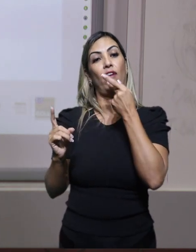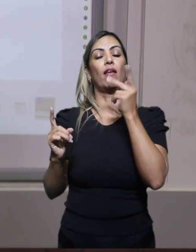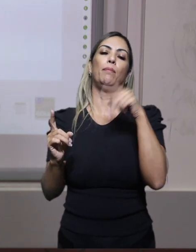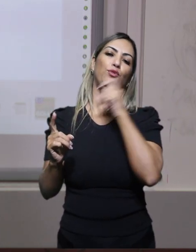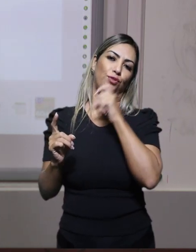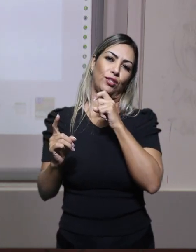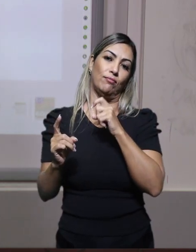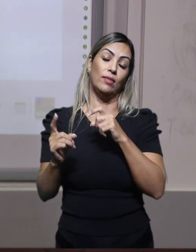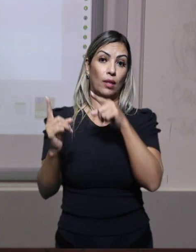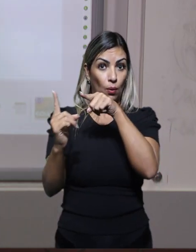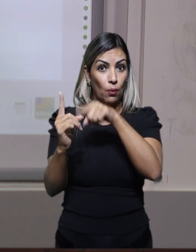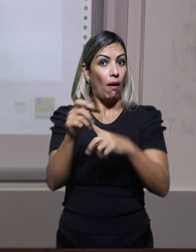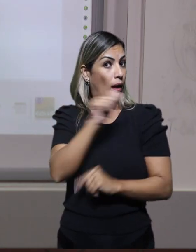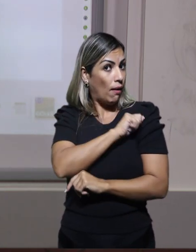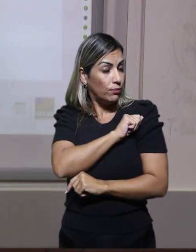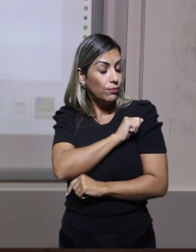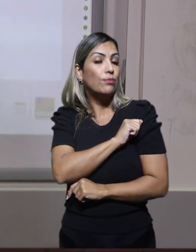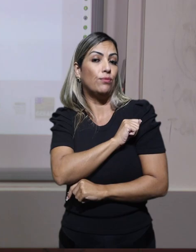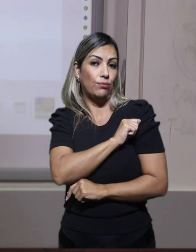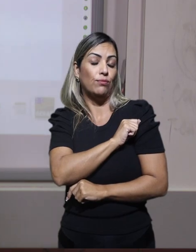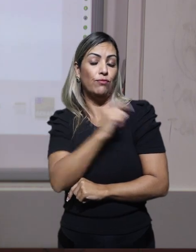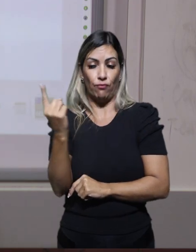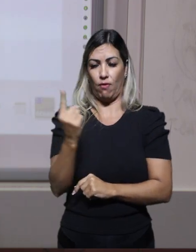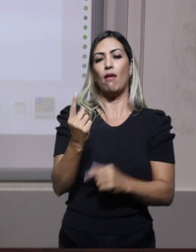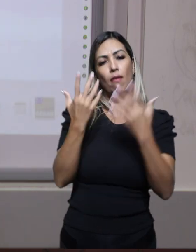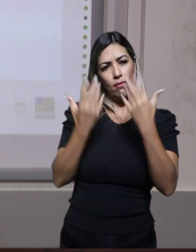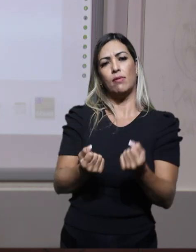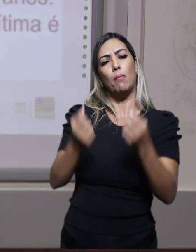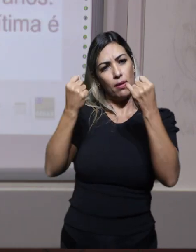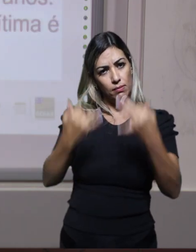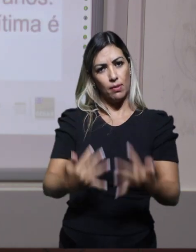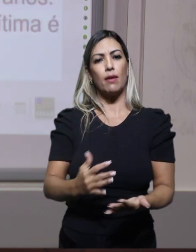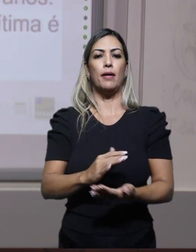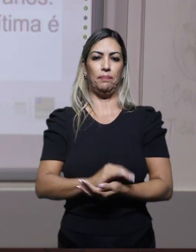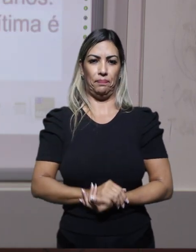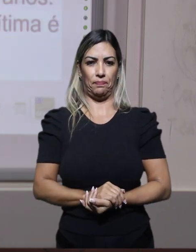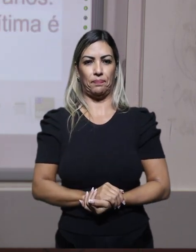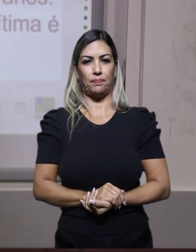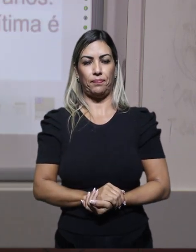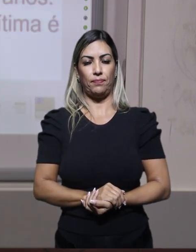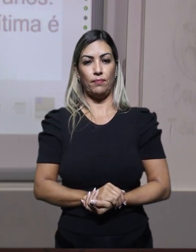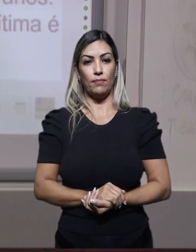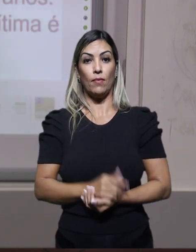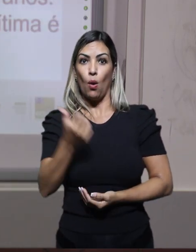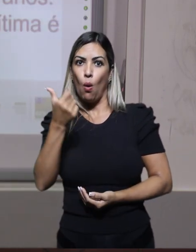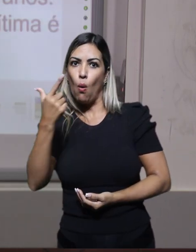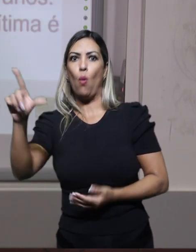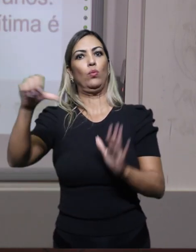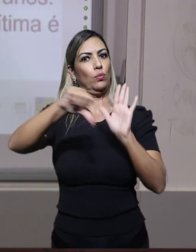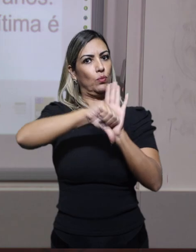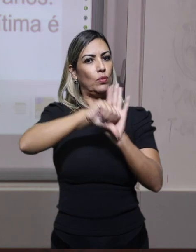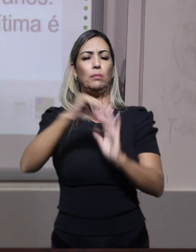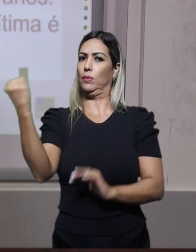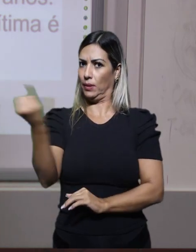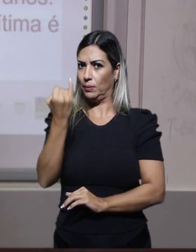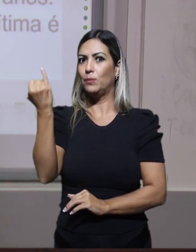acolha esse aluno ou essa aluna. Vamos passar para frente. Outro crime muito